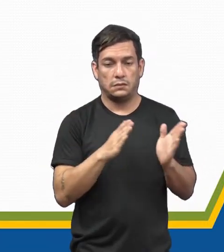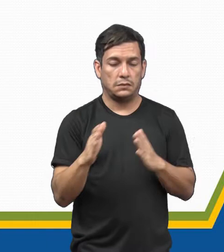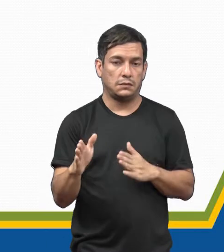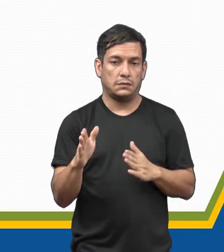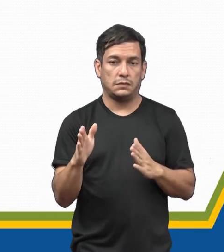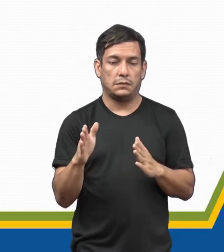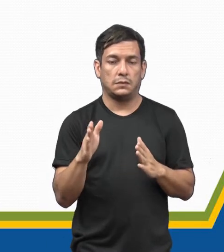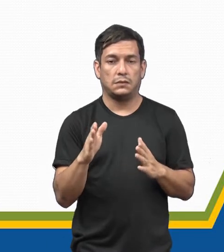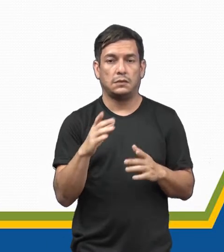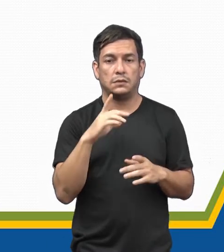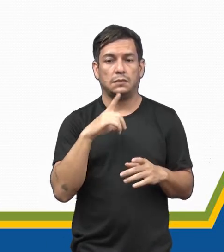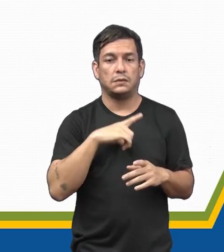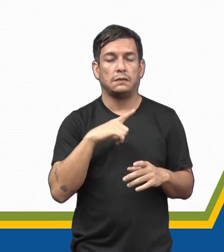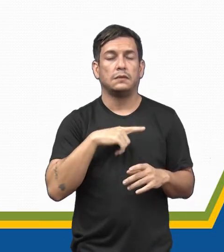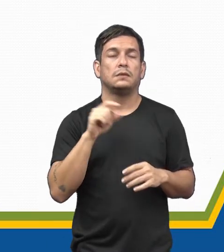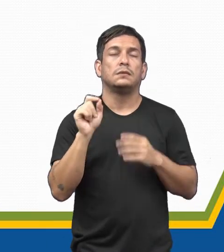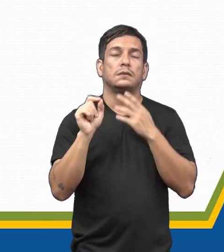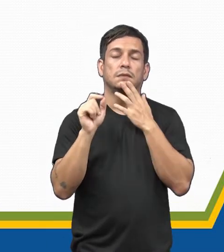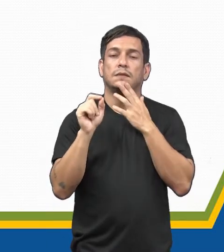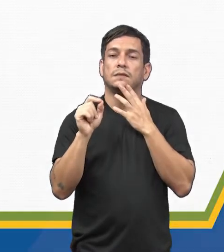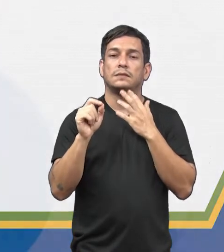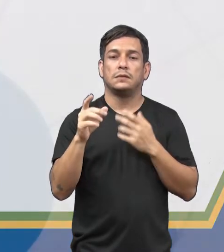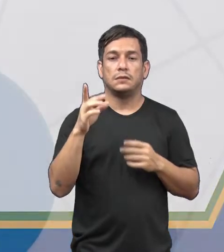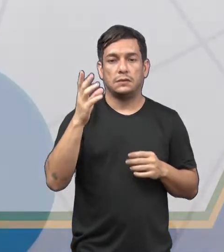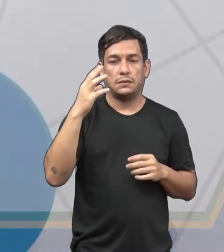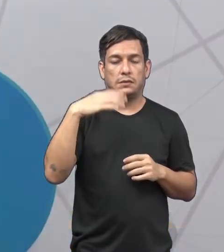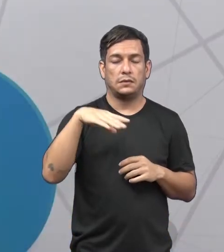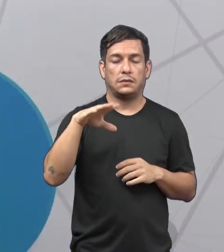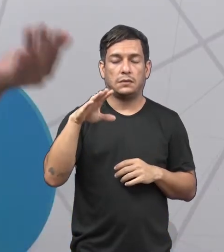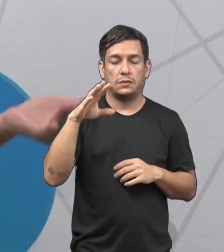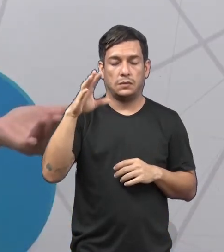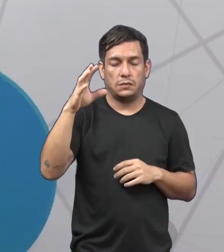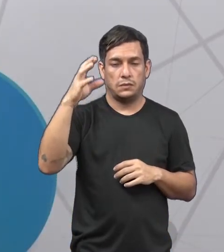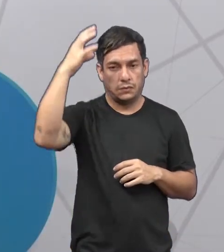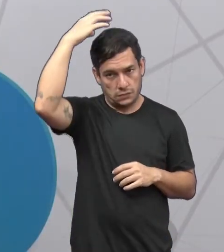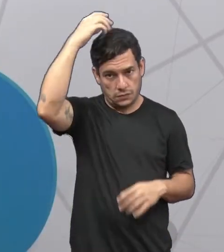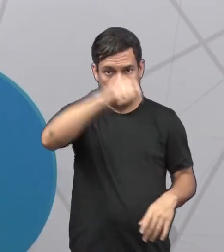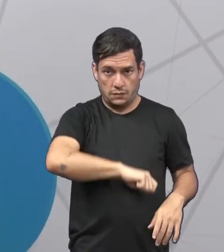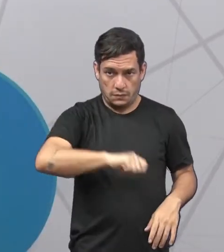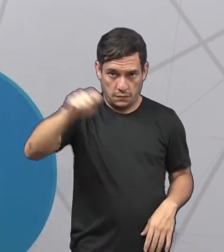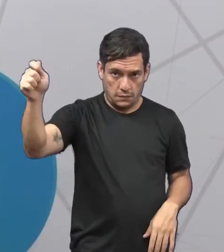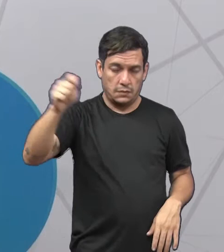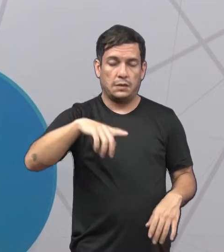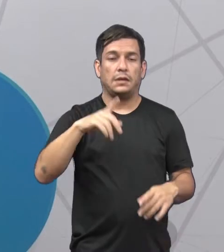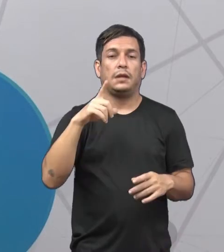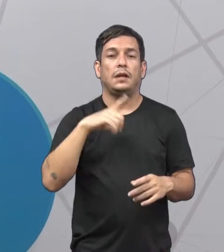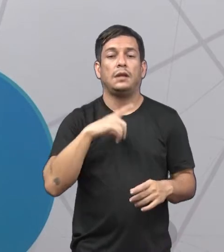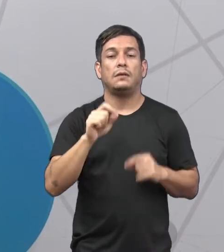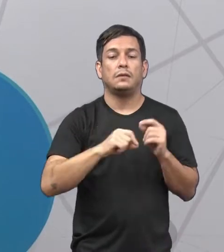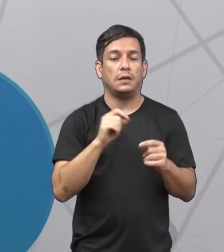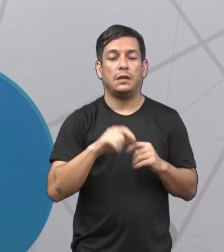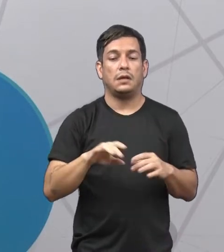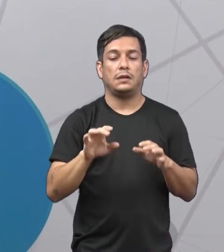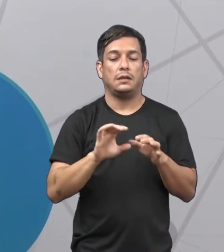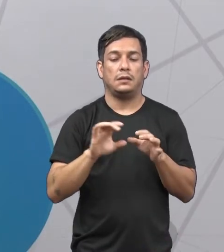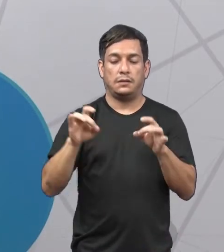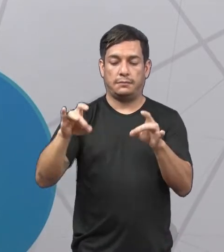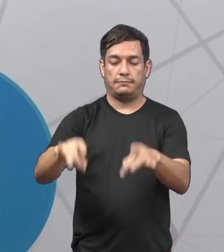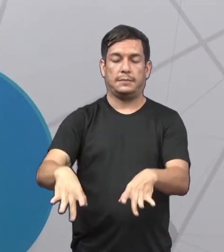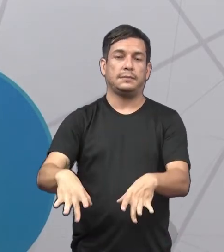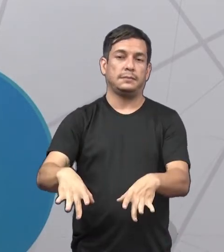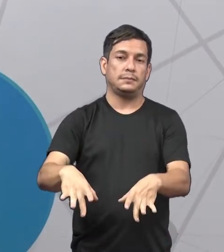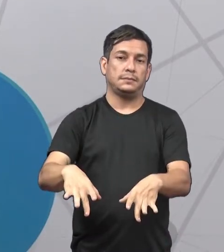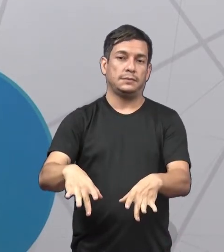nesse período, nós tivemos aí Dom Pedro I, ele sai, né, ele renuncia ao cargo,